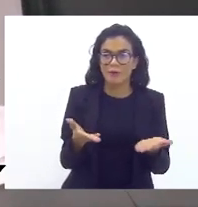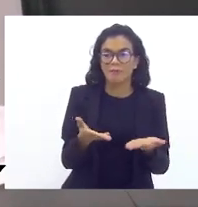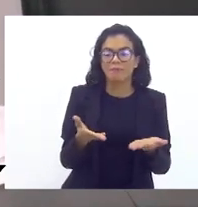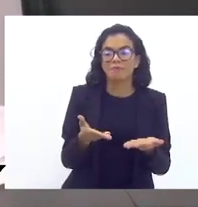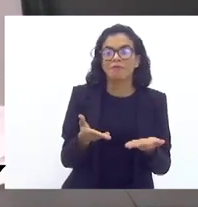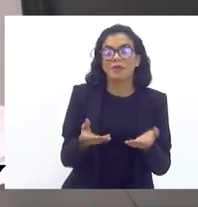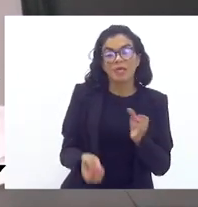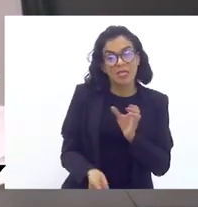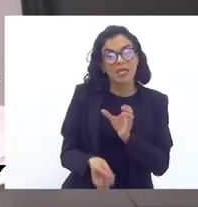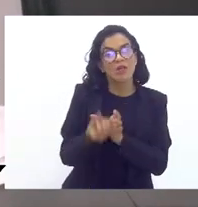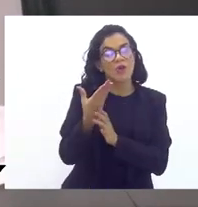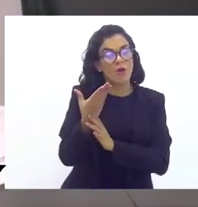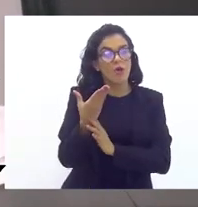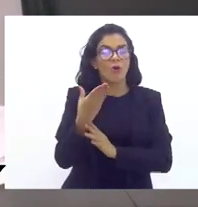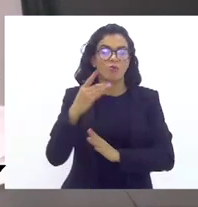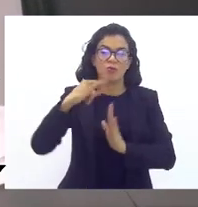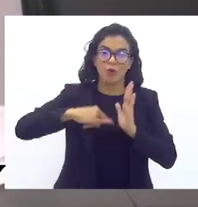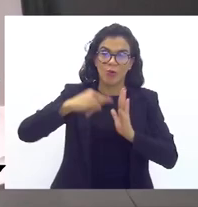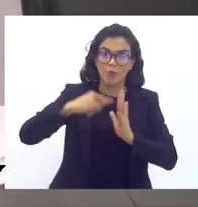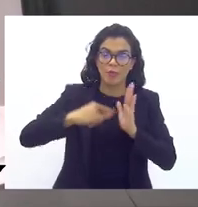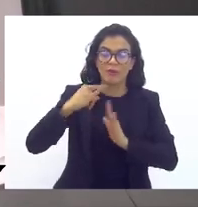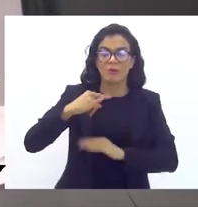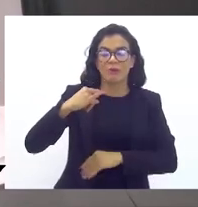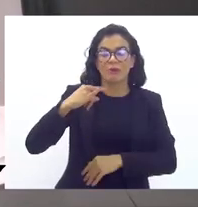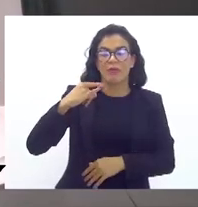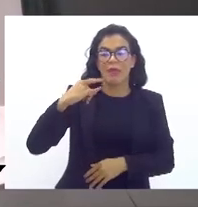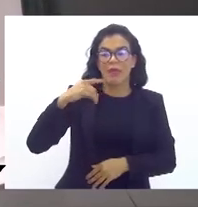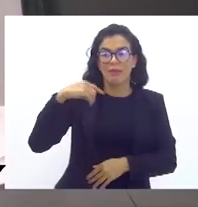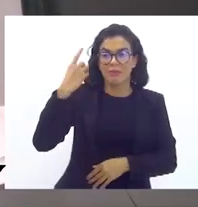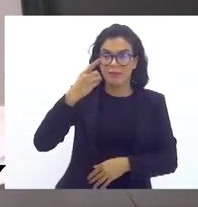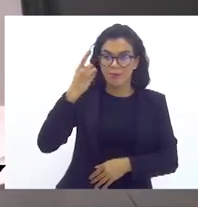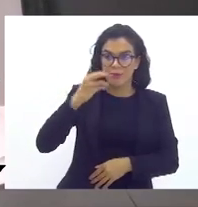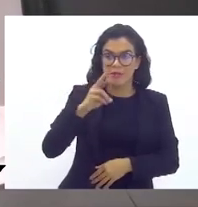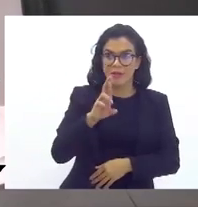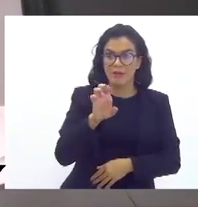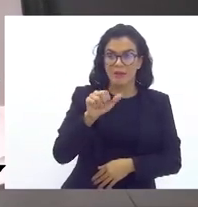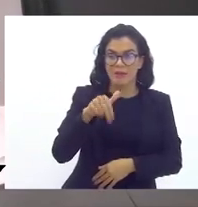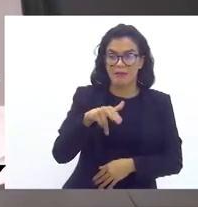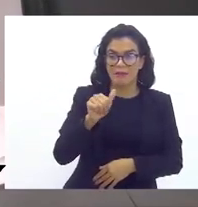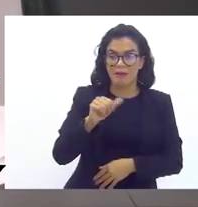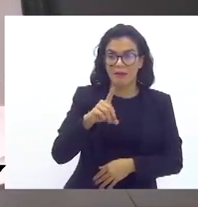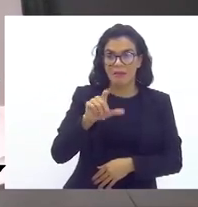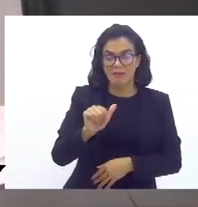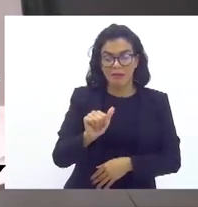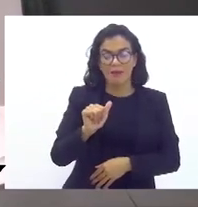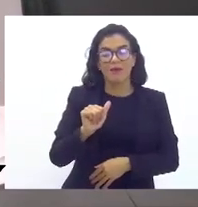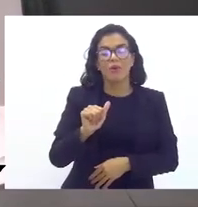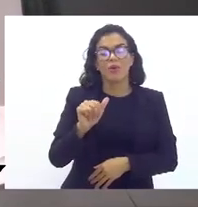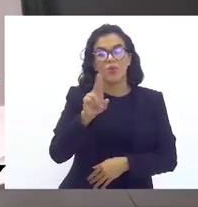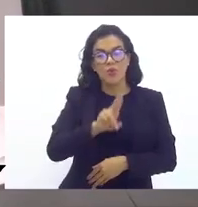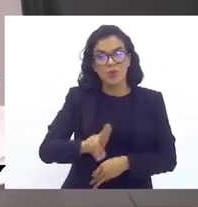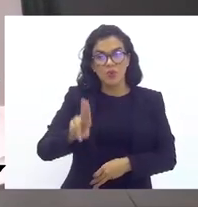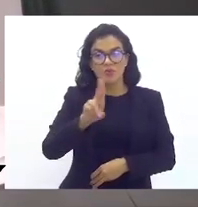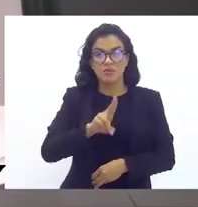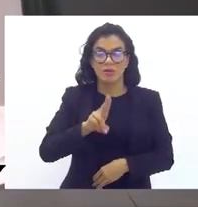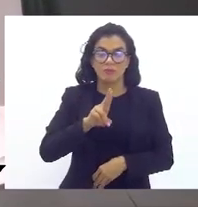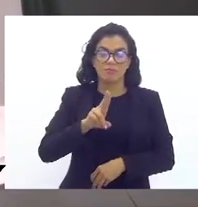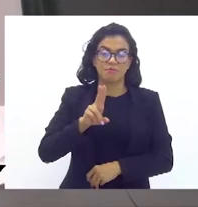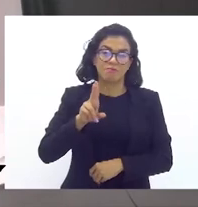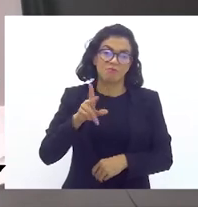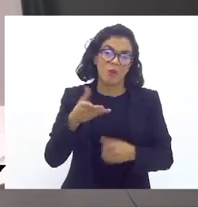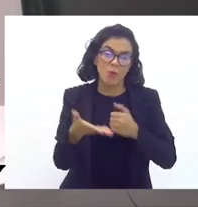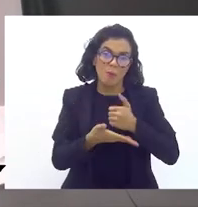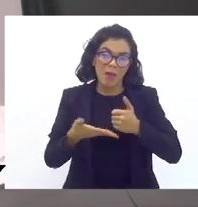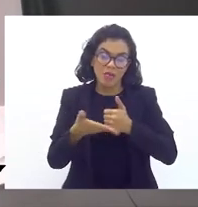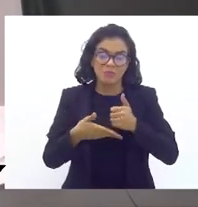na CPI que a Renata Souza presídio também foi usado na argumentação para esse projeto de